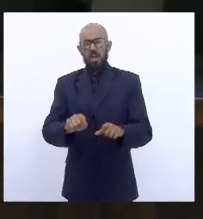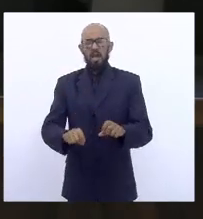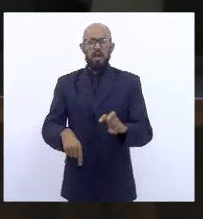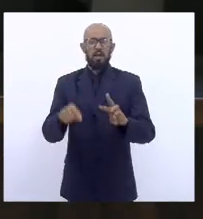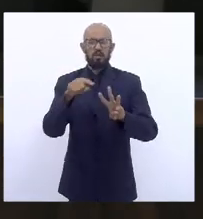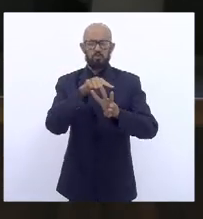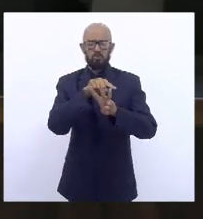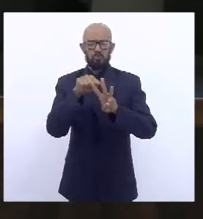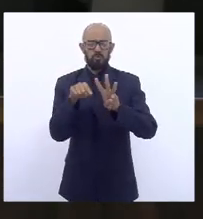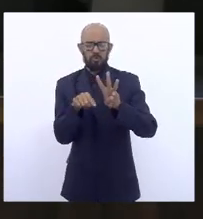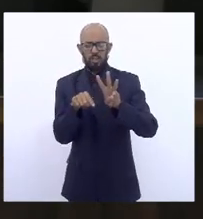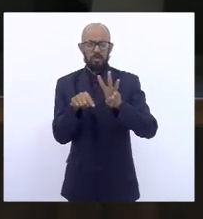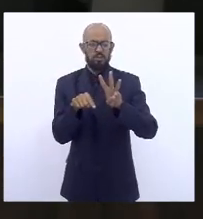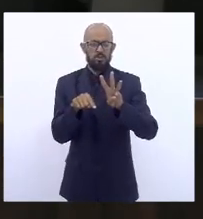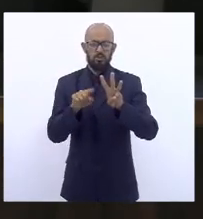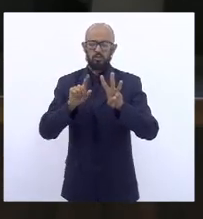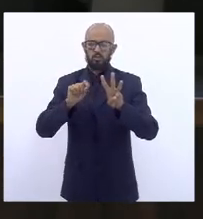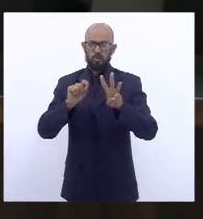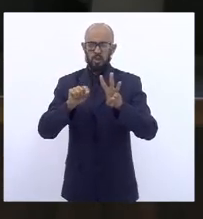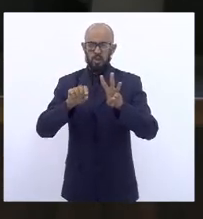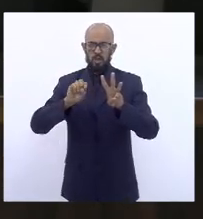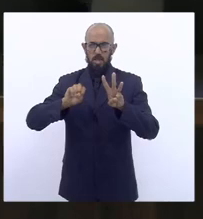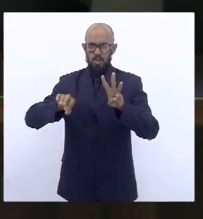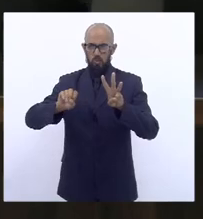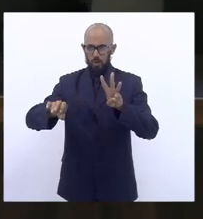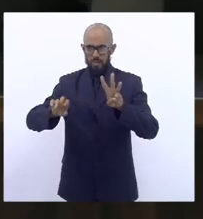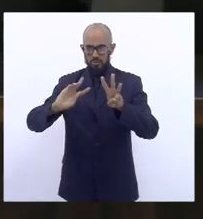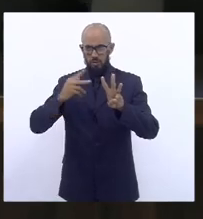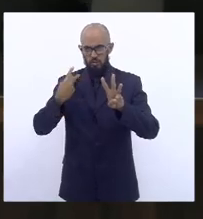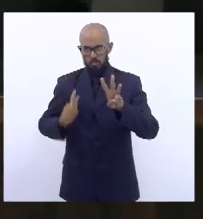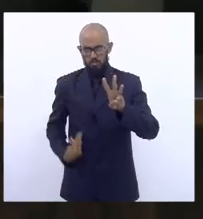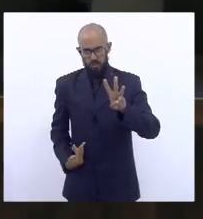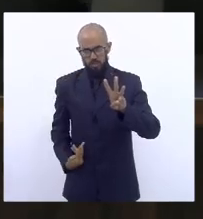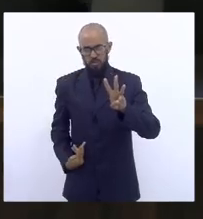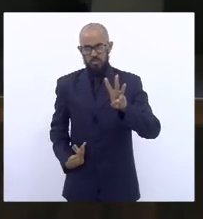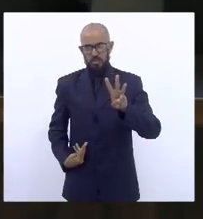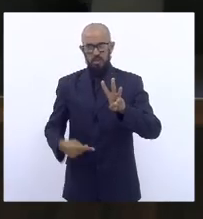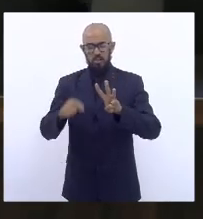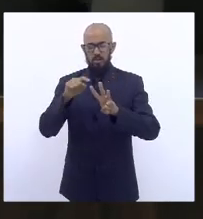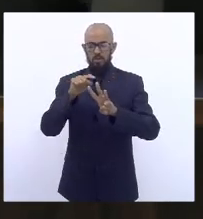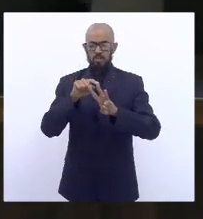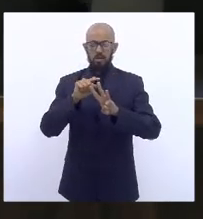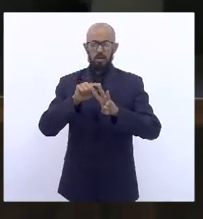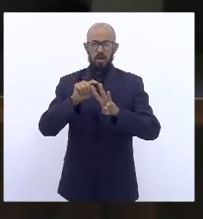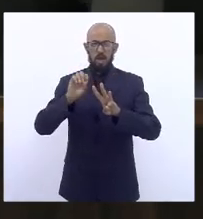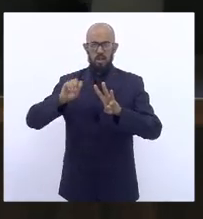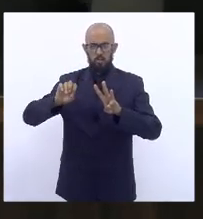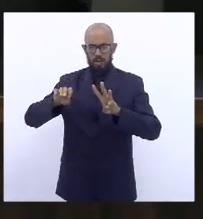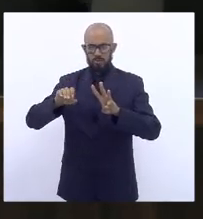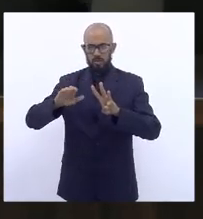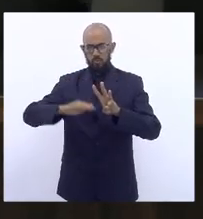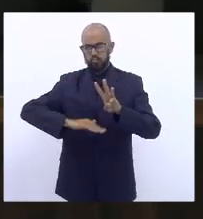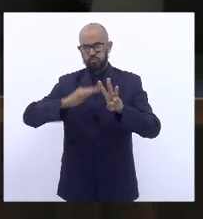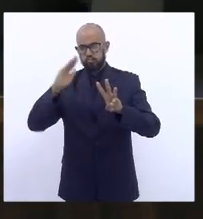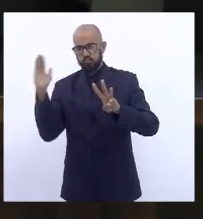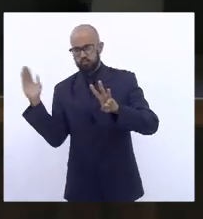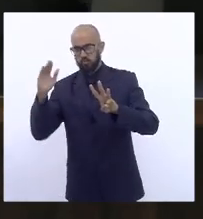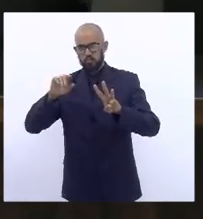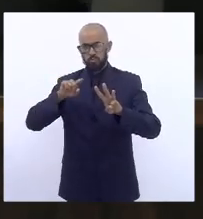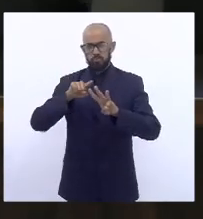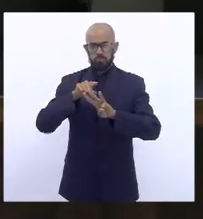trilogia, ou na tríade, educação humanista, educação integral e